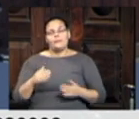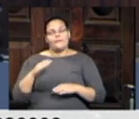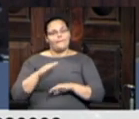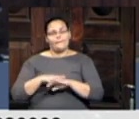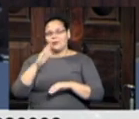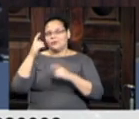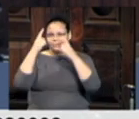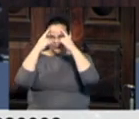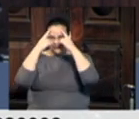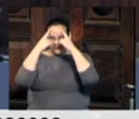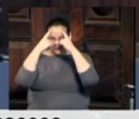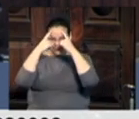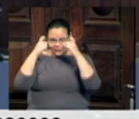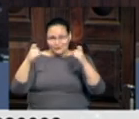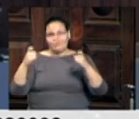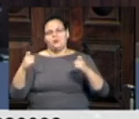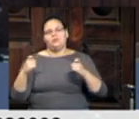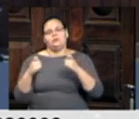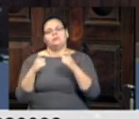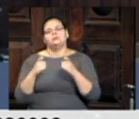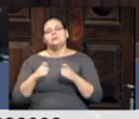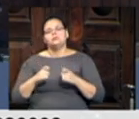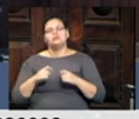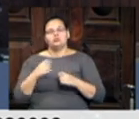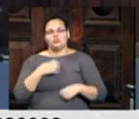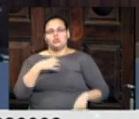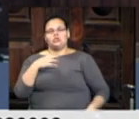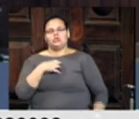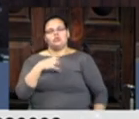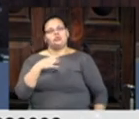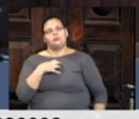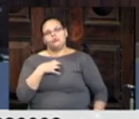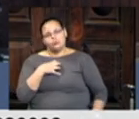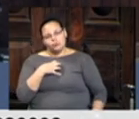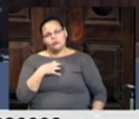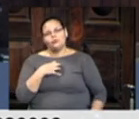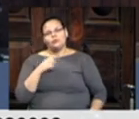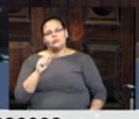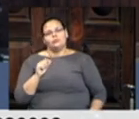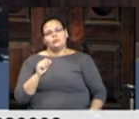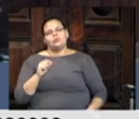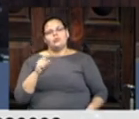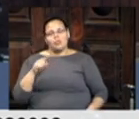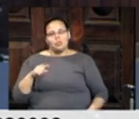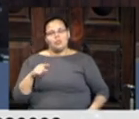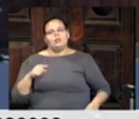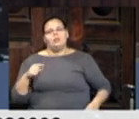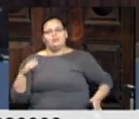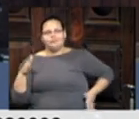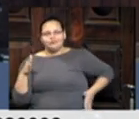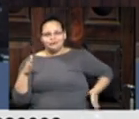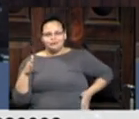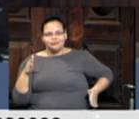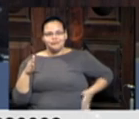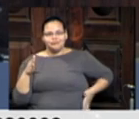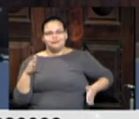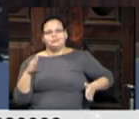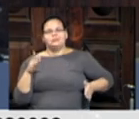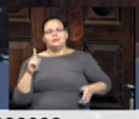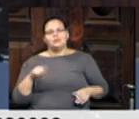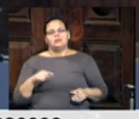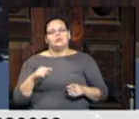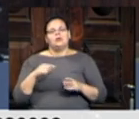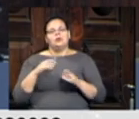mais violenta, no sentido da intervenção do tráfico, de que